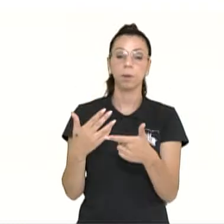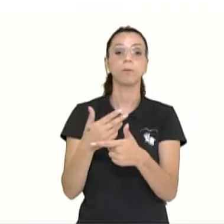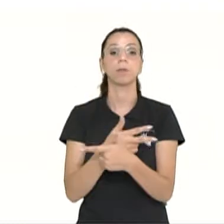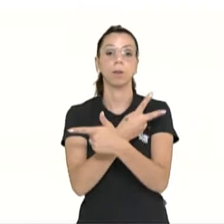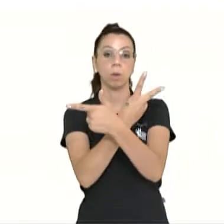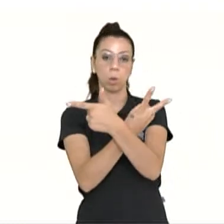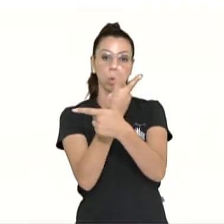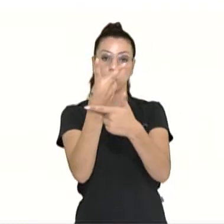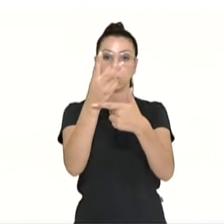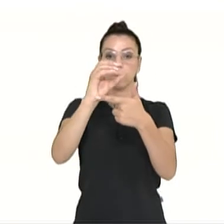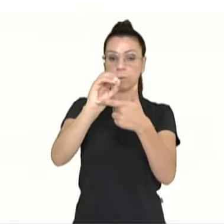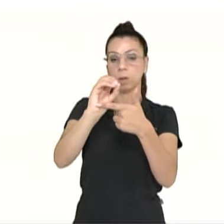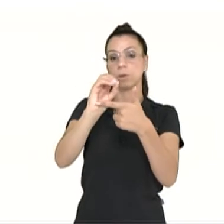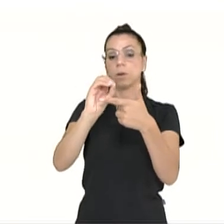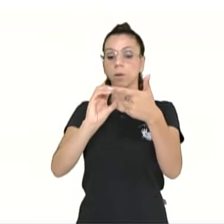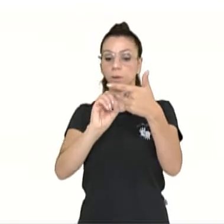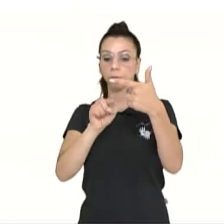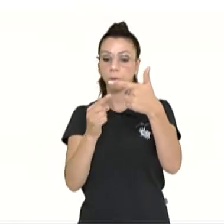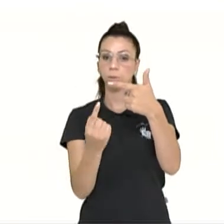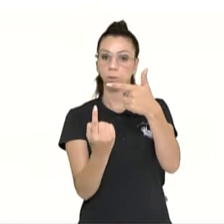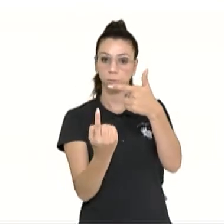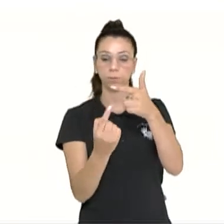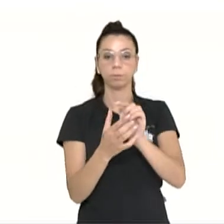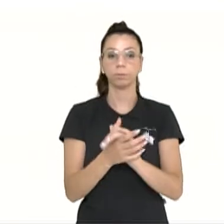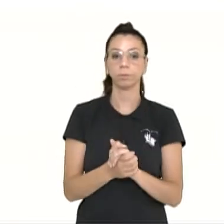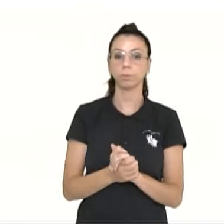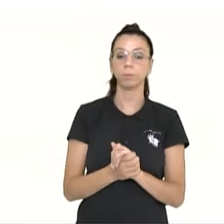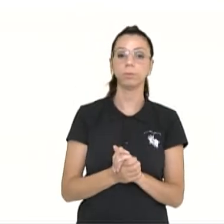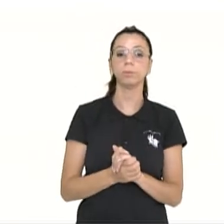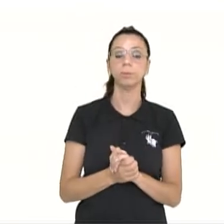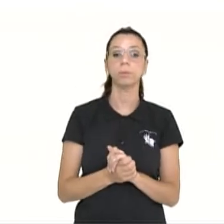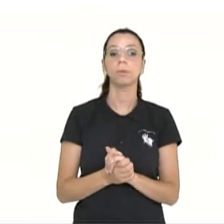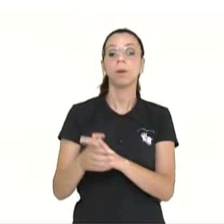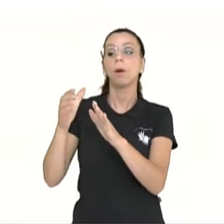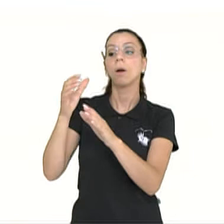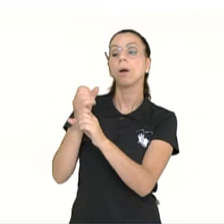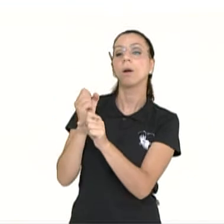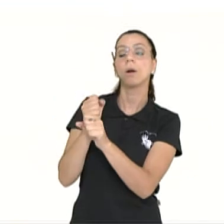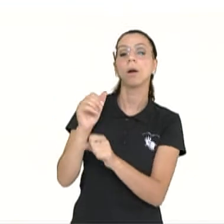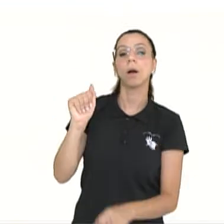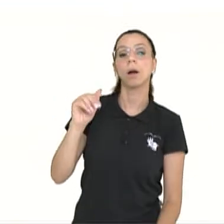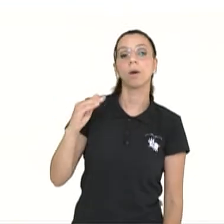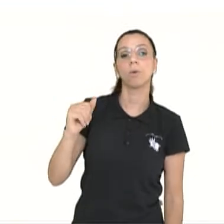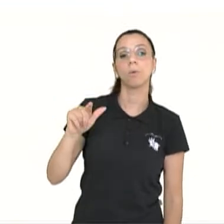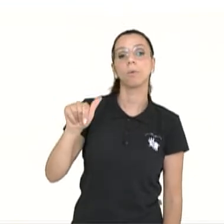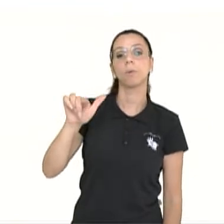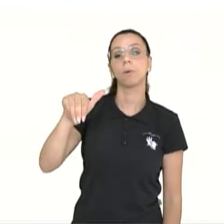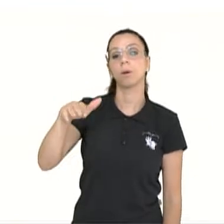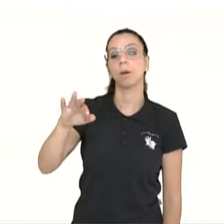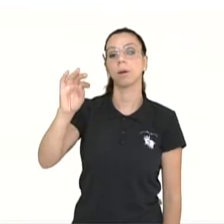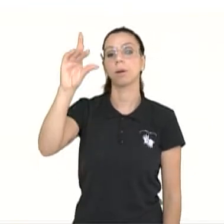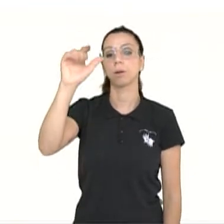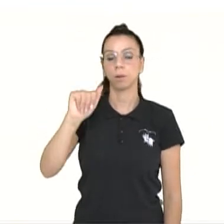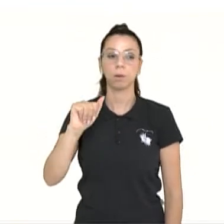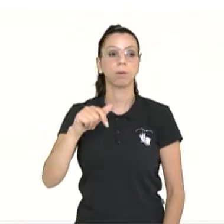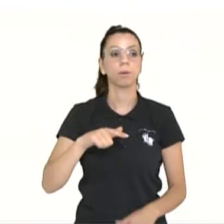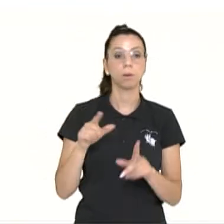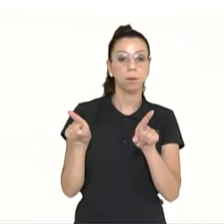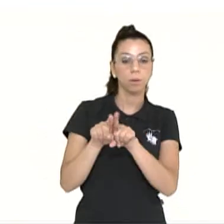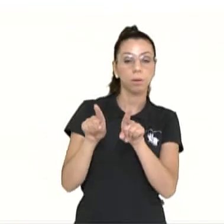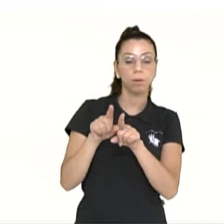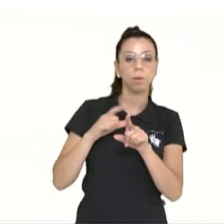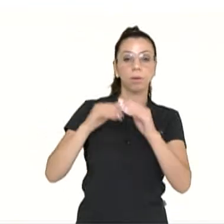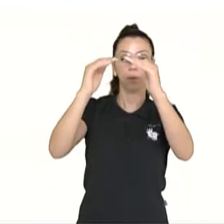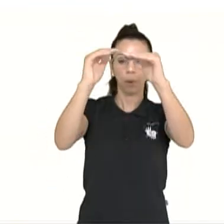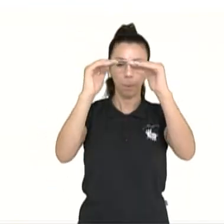20, 0,1. A frequência acumulada eu coloquei como exemplo, eu vou calcular a frequência do quarto dado, da